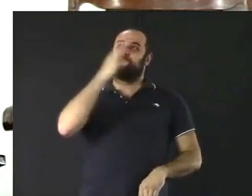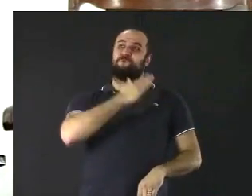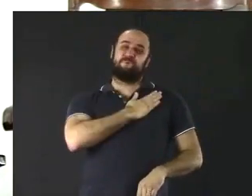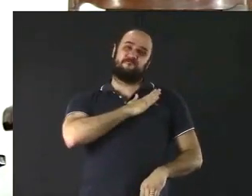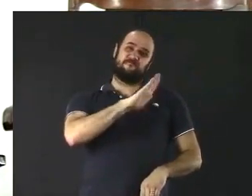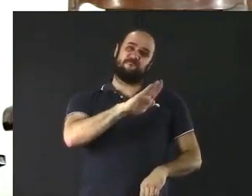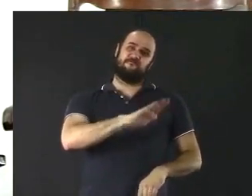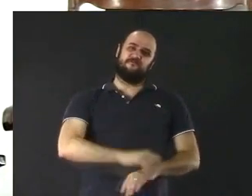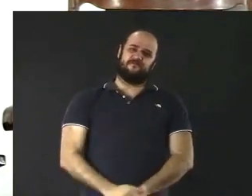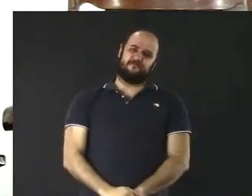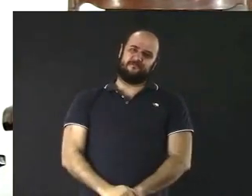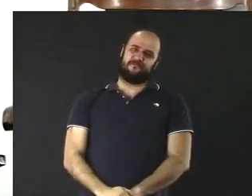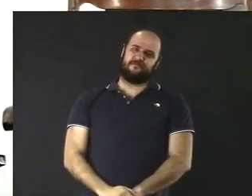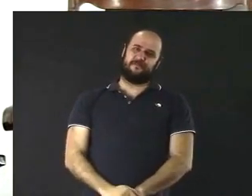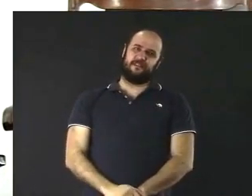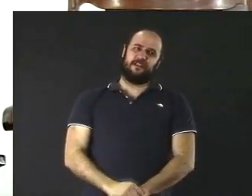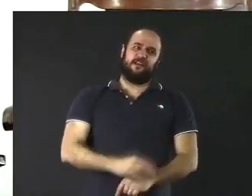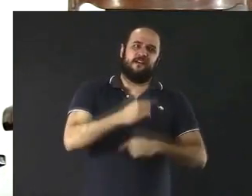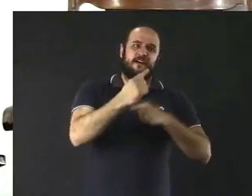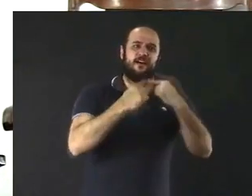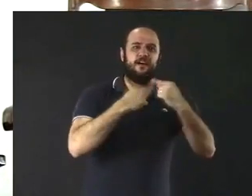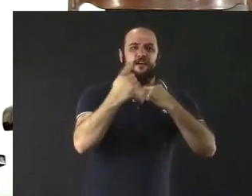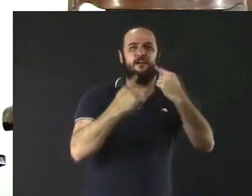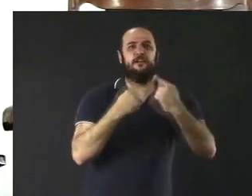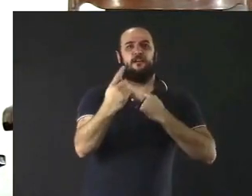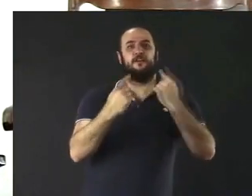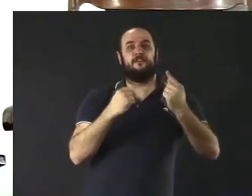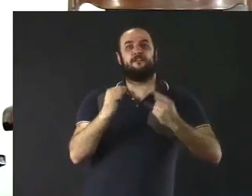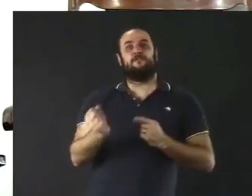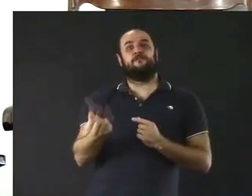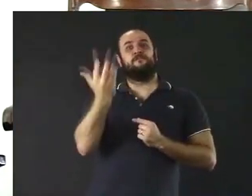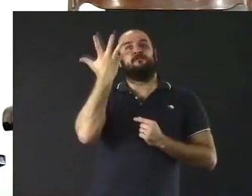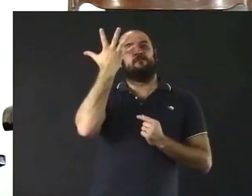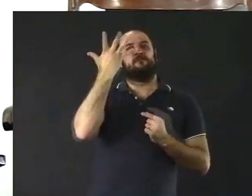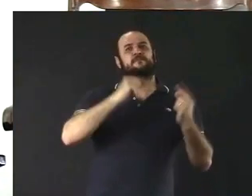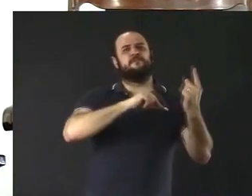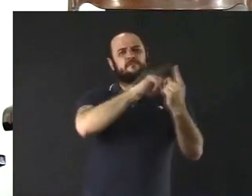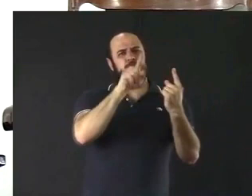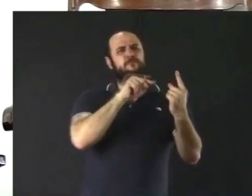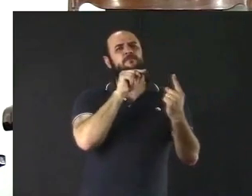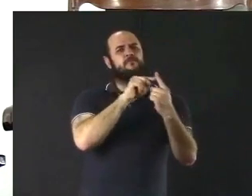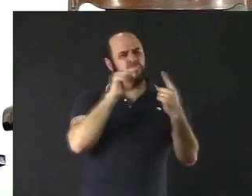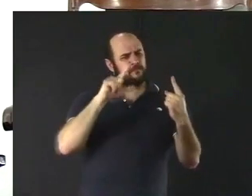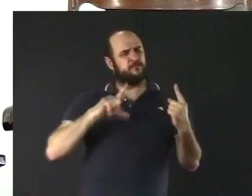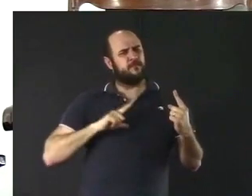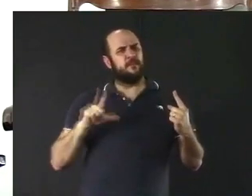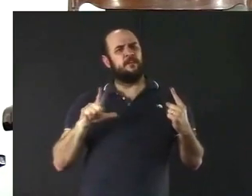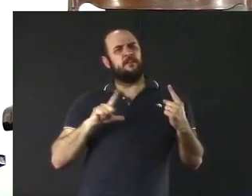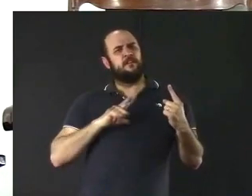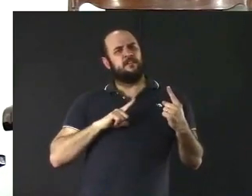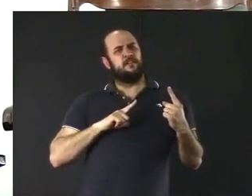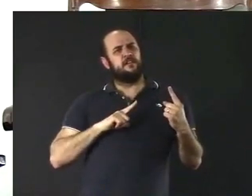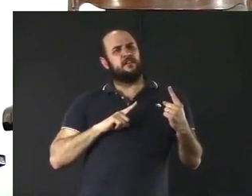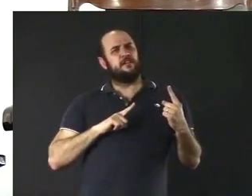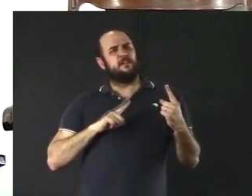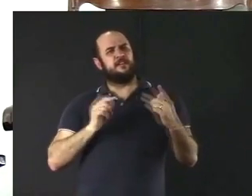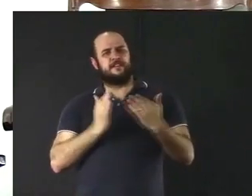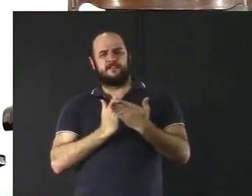quando esse relacionamento, então, ele acontece, ele tem como objetivo único te